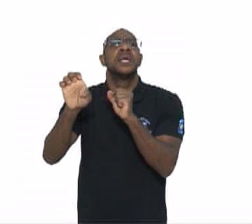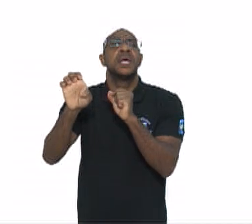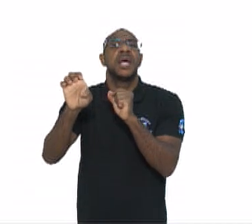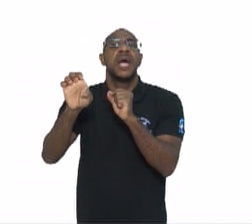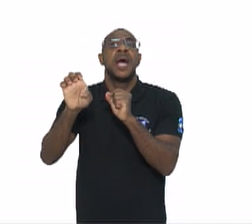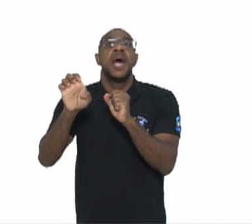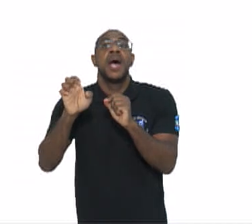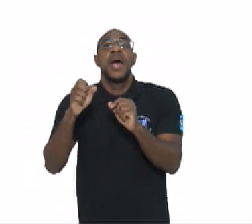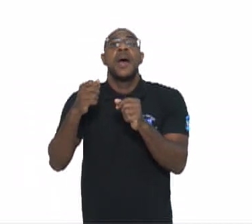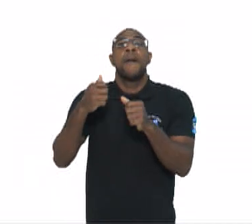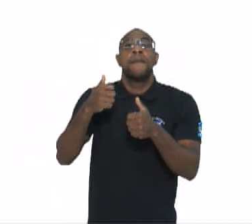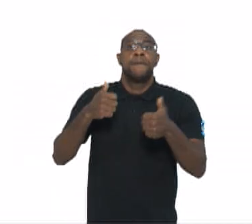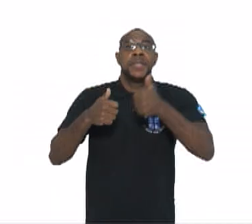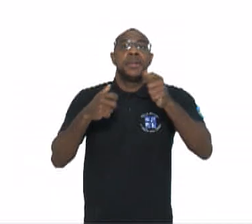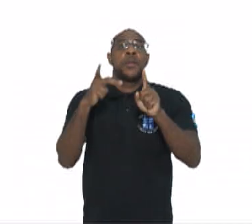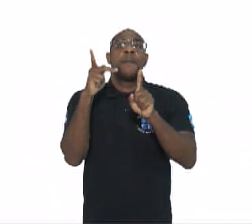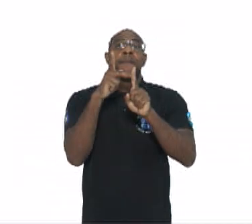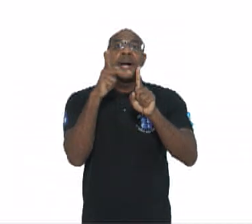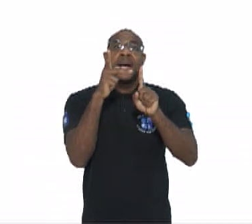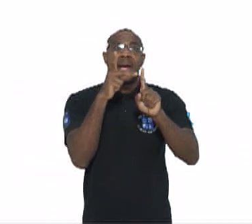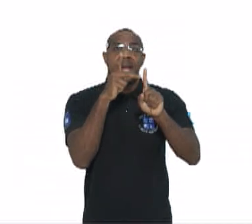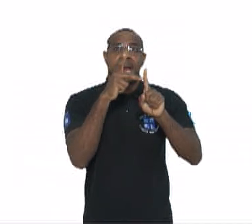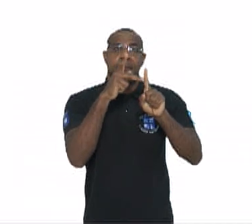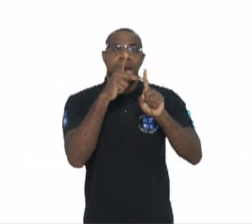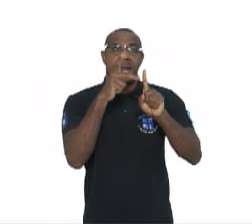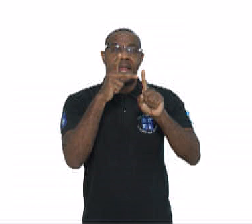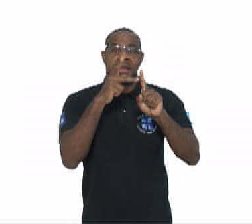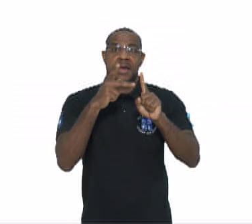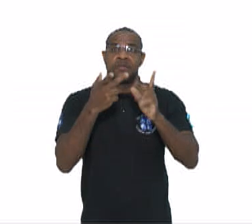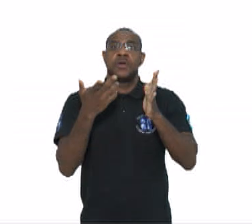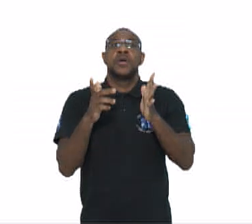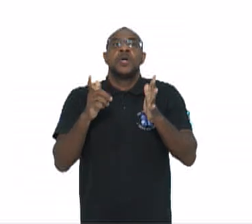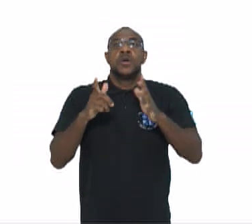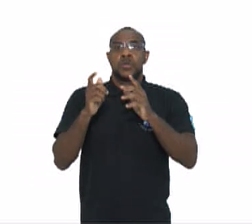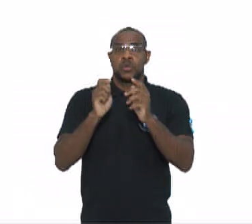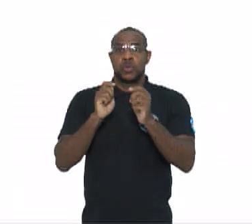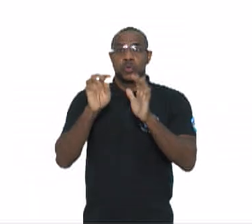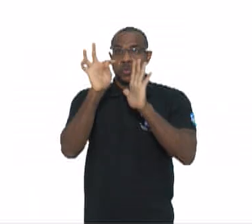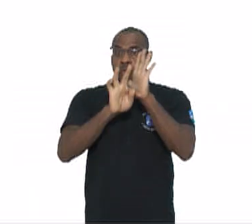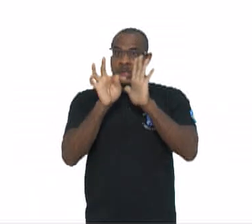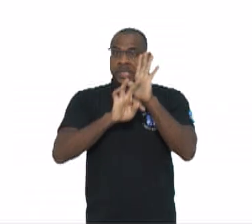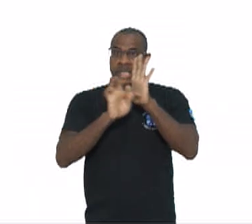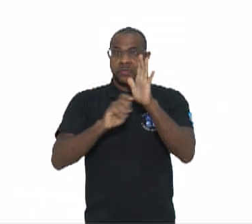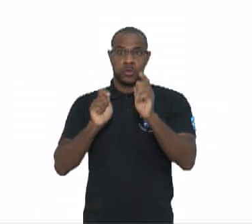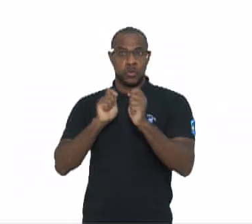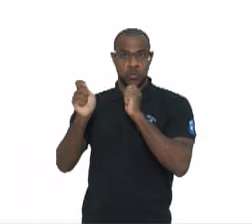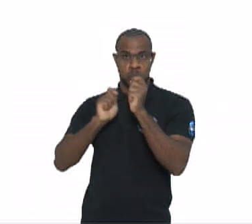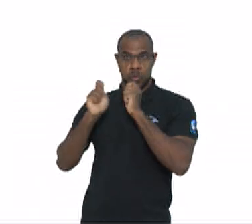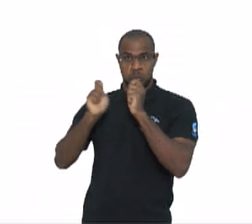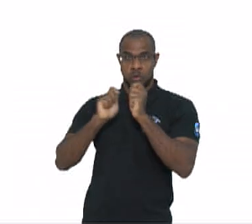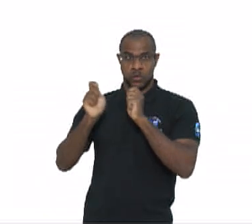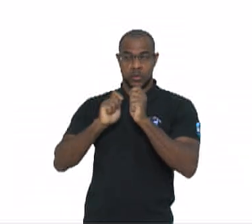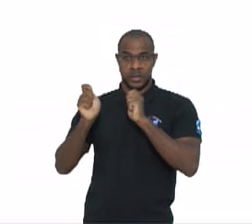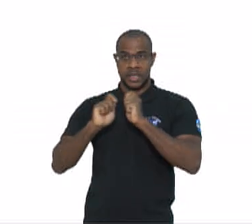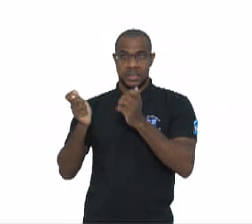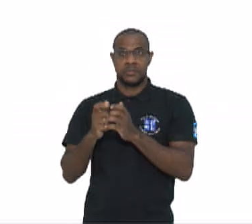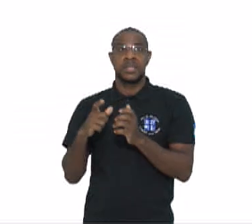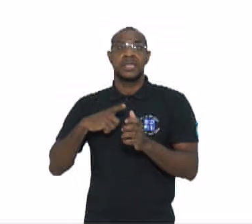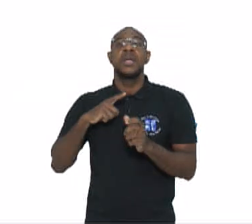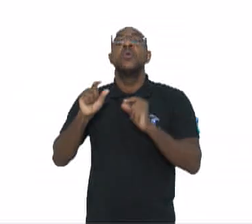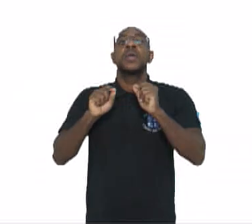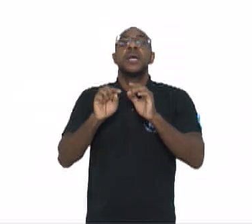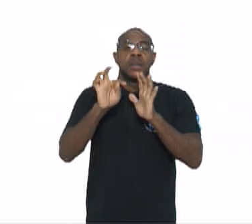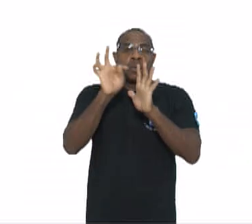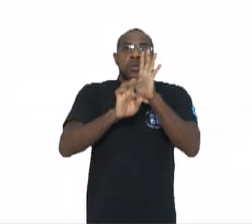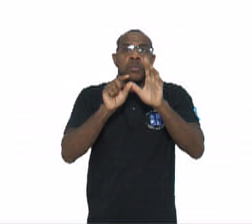parágrafos dos textos jornalísticos, os quais devem conter as informações mais importantes que serão discorridas pelo